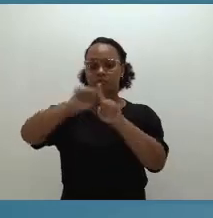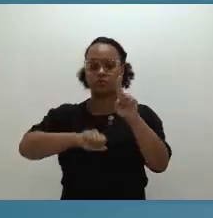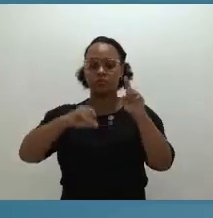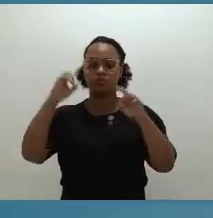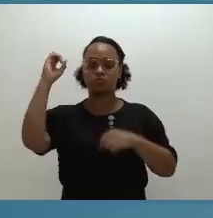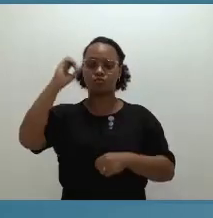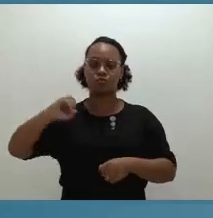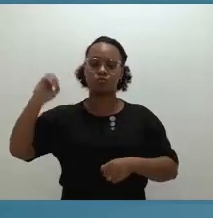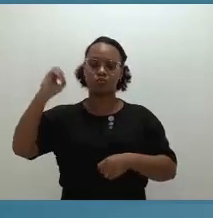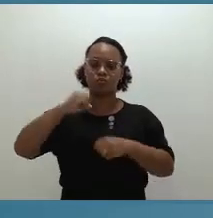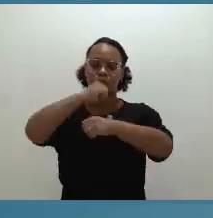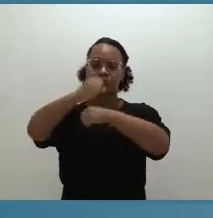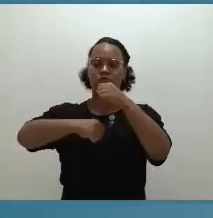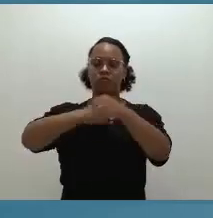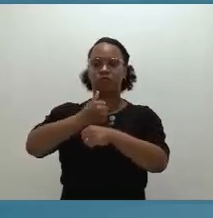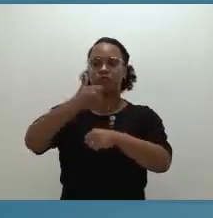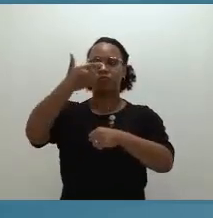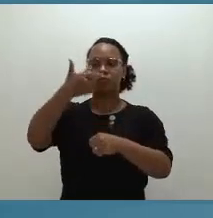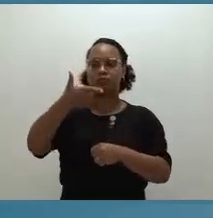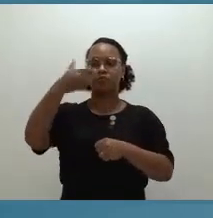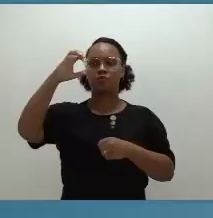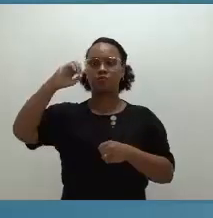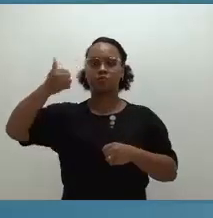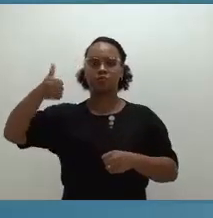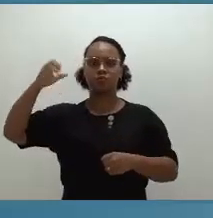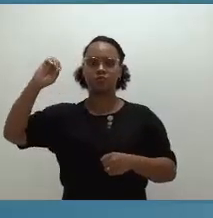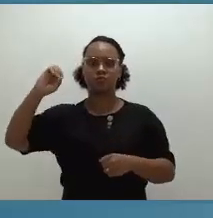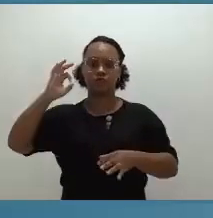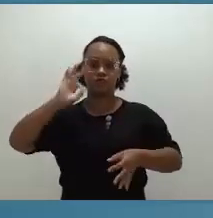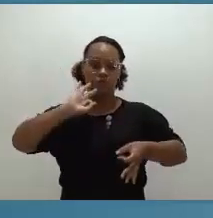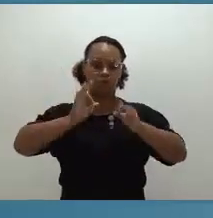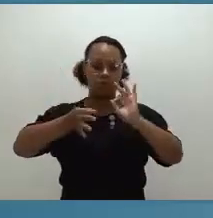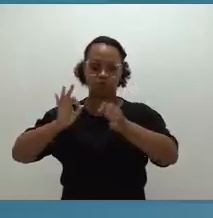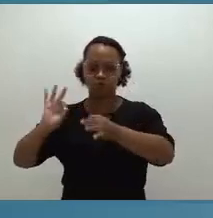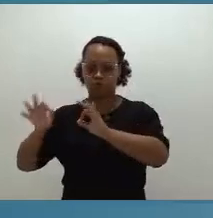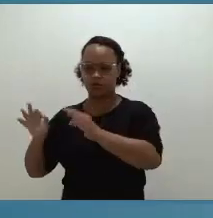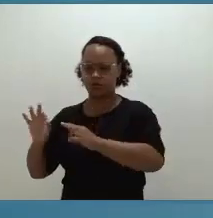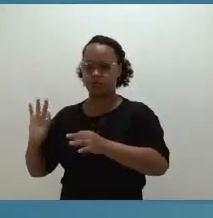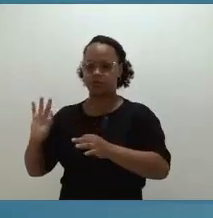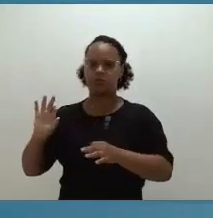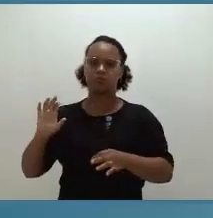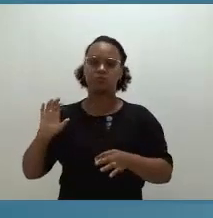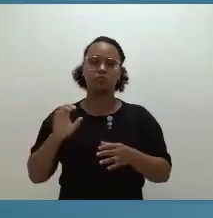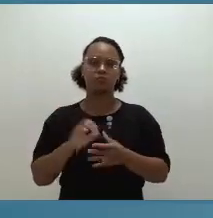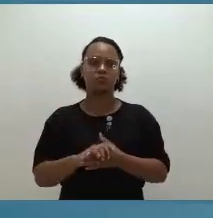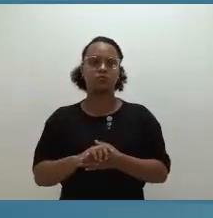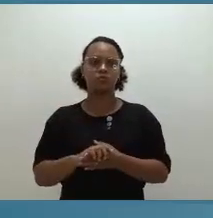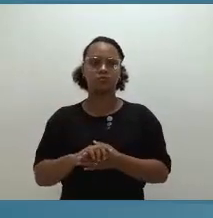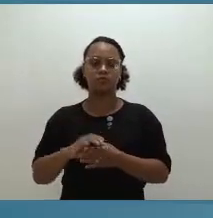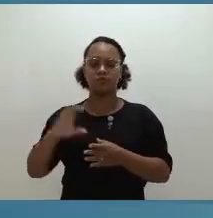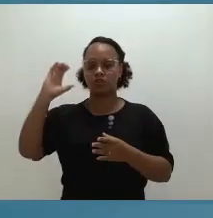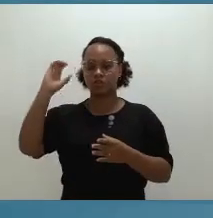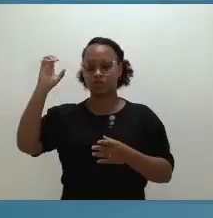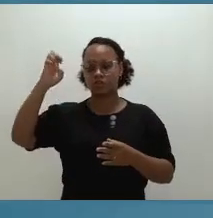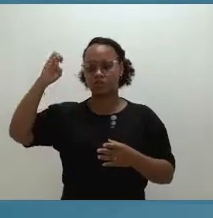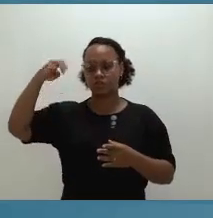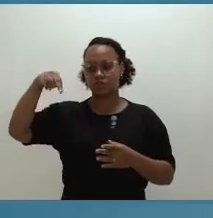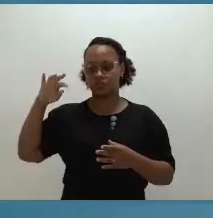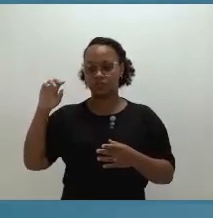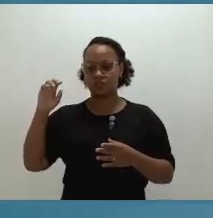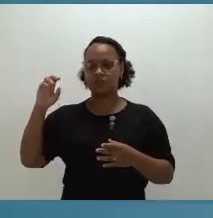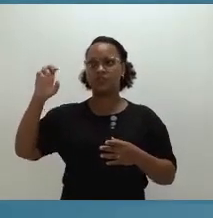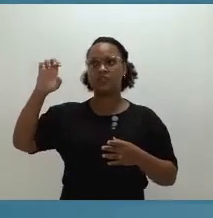30/10/2019, né? Foi realizado, organizado pelo Centro Brasileiro de Pesquisa e Avaliação e Seleção e de Promoção de Eventos,